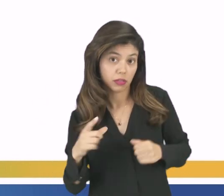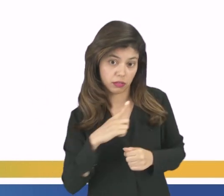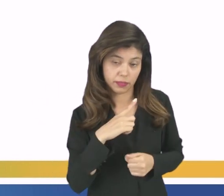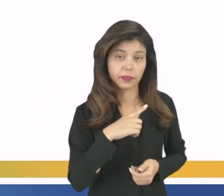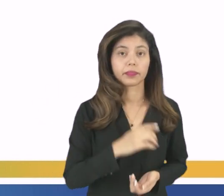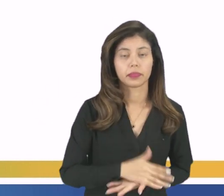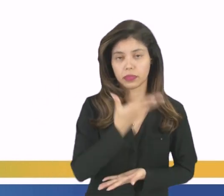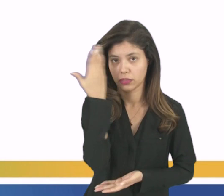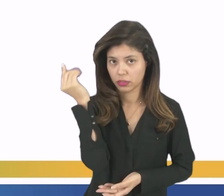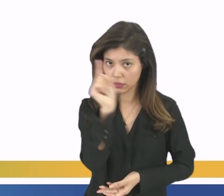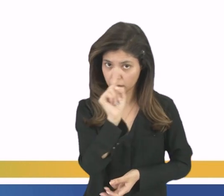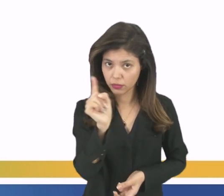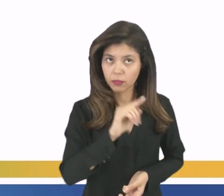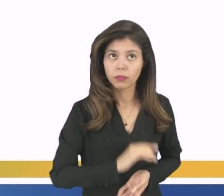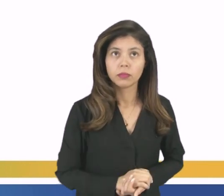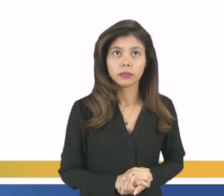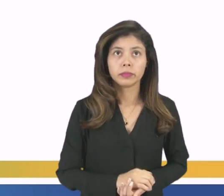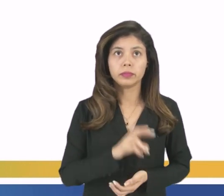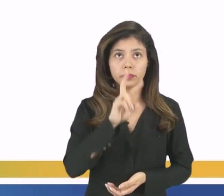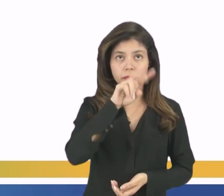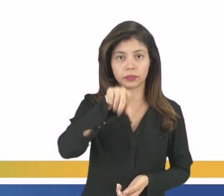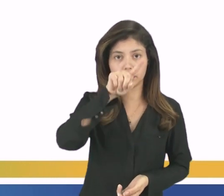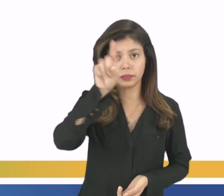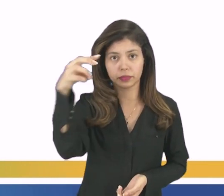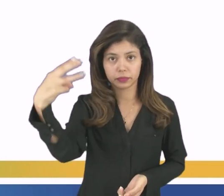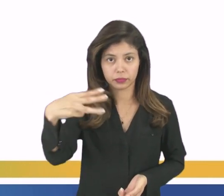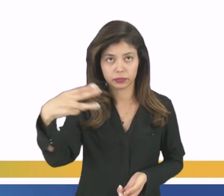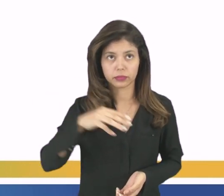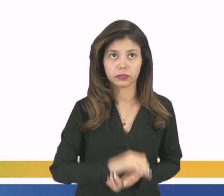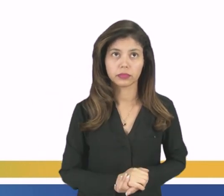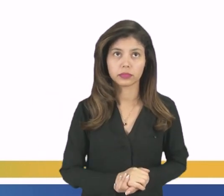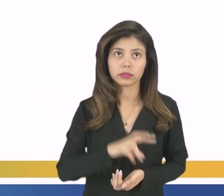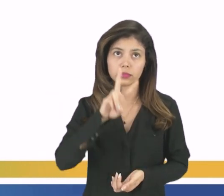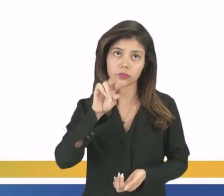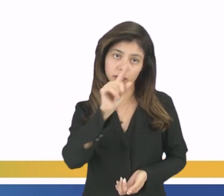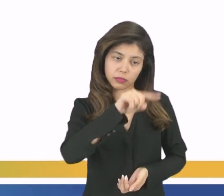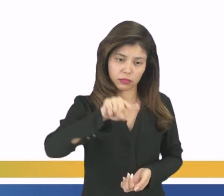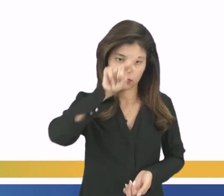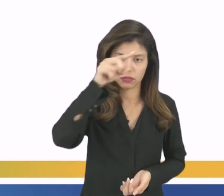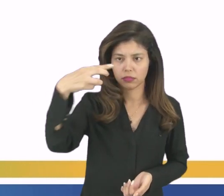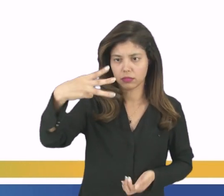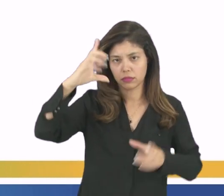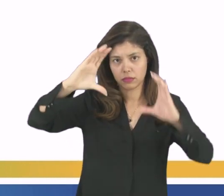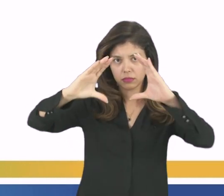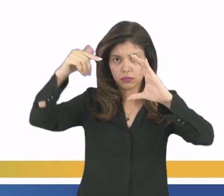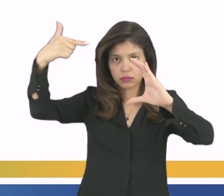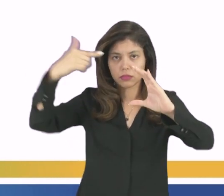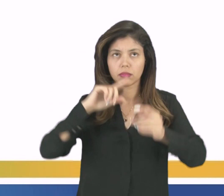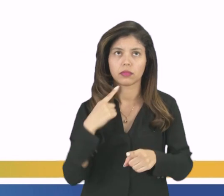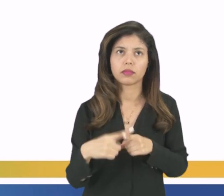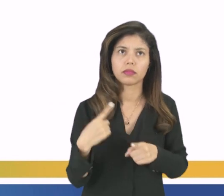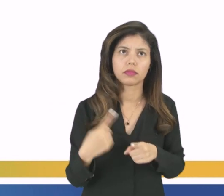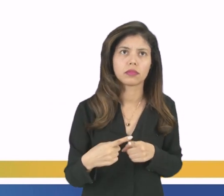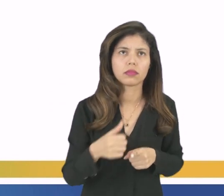Não esqueçam disso. O raio é raiz de 3. E vai ficar raiz de 3 ao quadrado. Mas